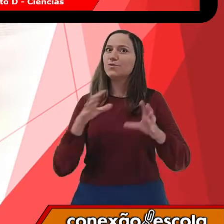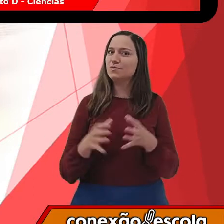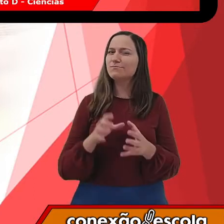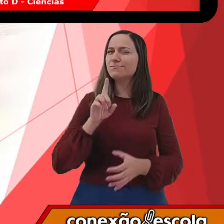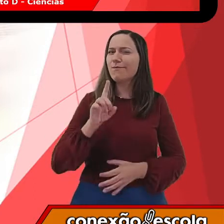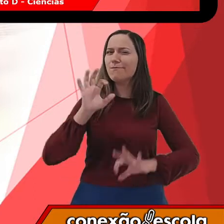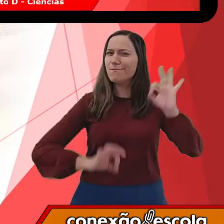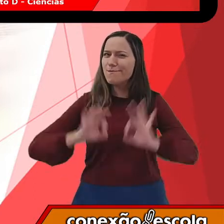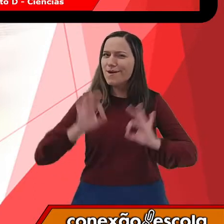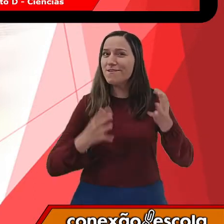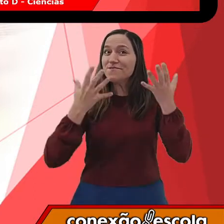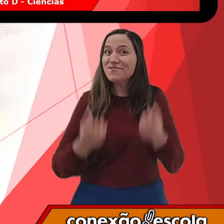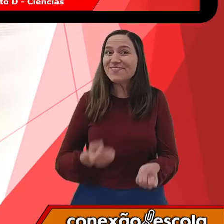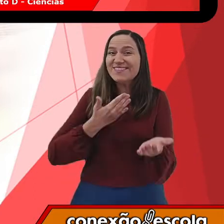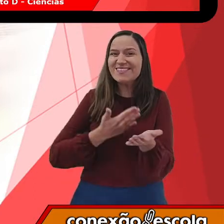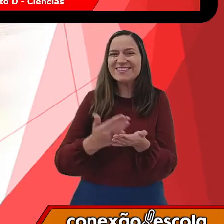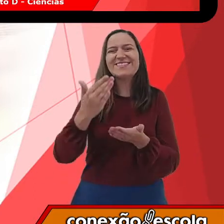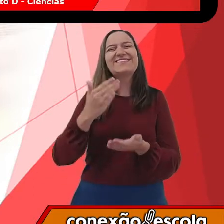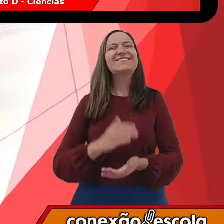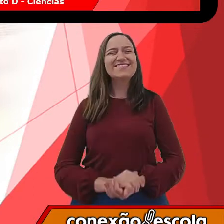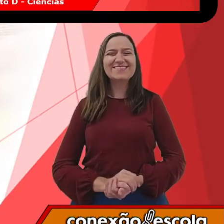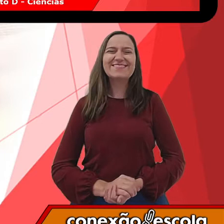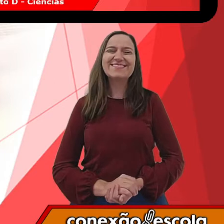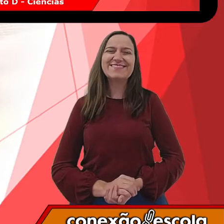estão preparados? Vamos começar?